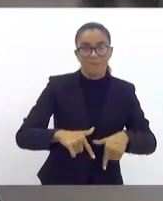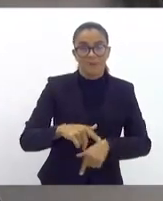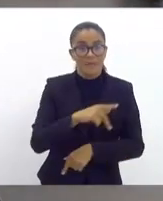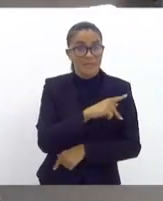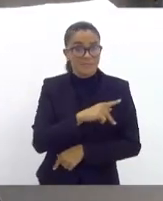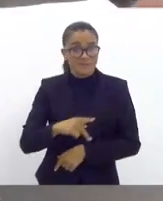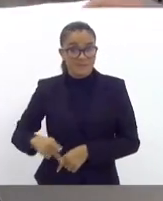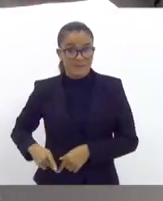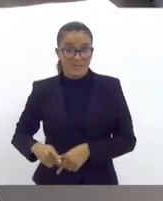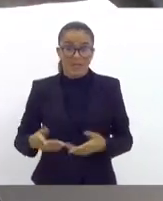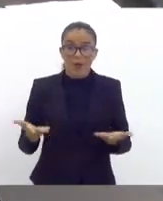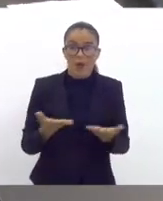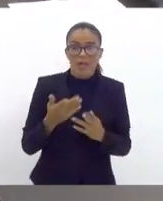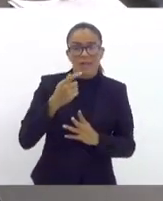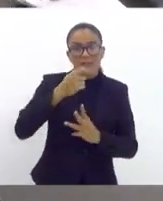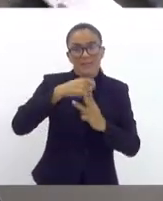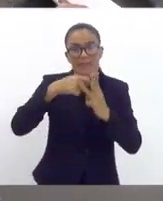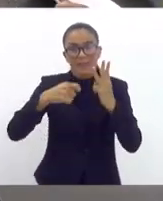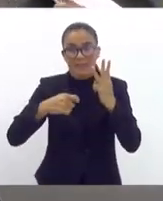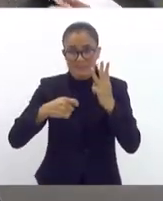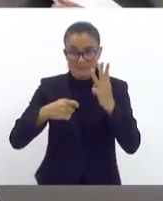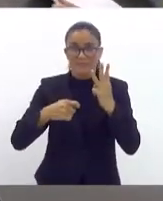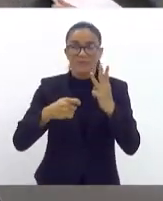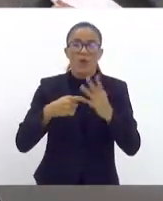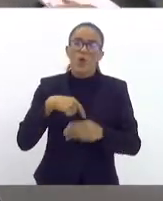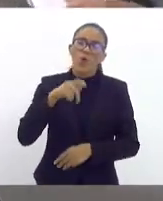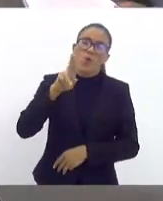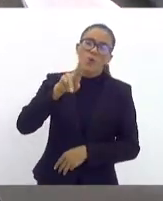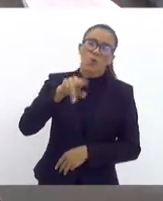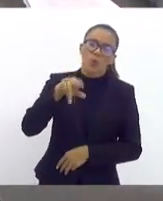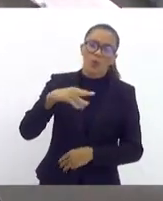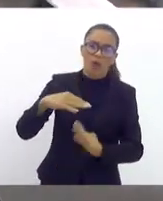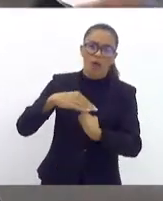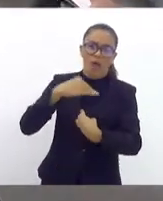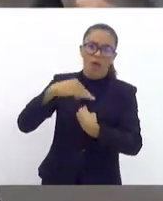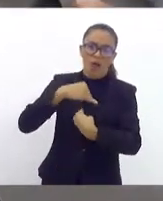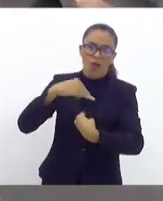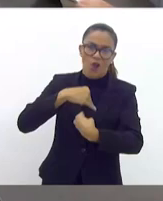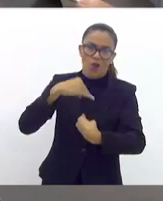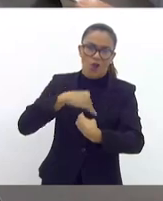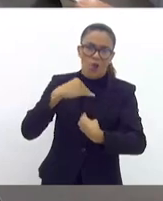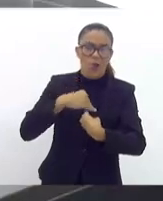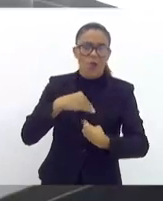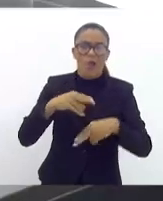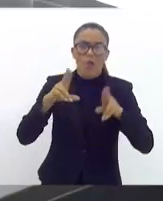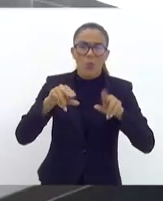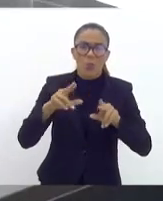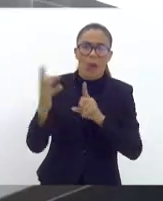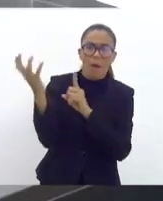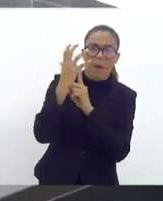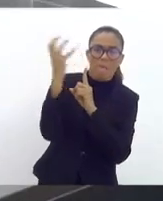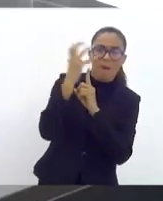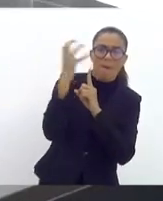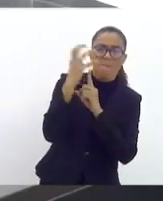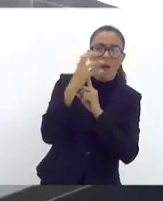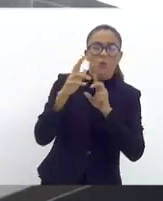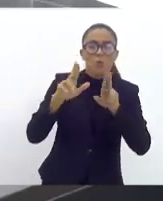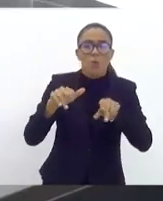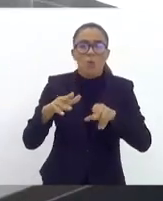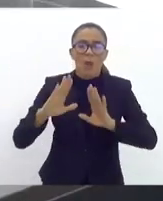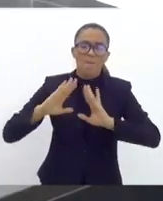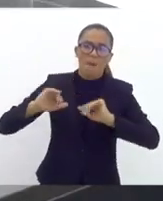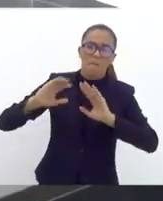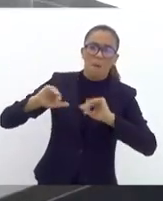nesses três meses de trabalho nunca recebi nenhuma orientação nenhum tipo de pressão de solicitação de